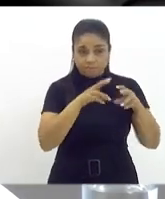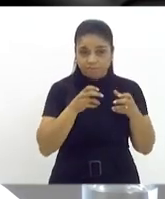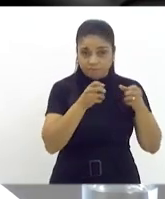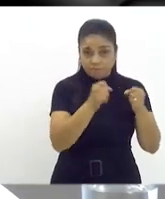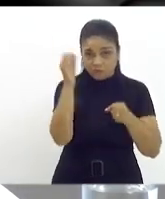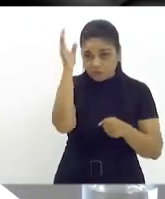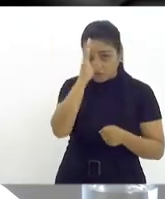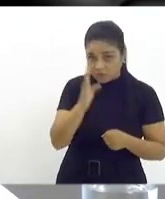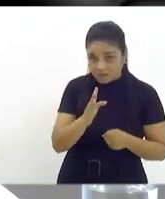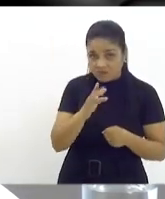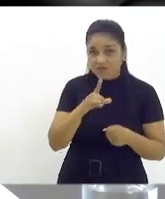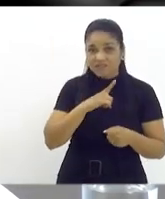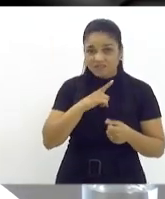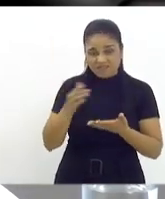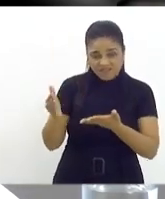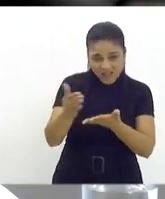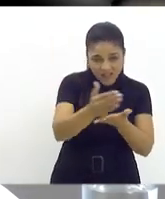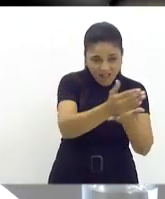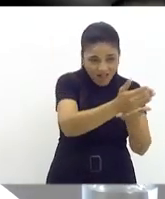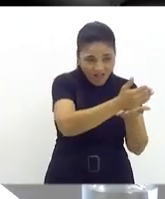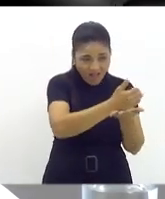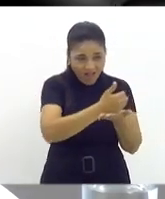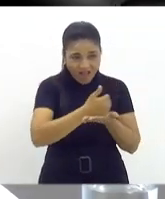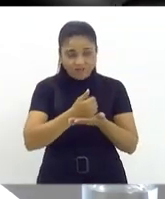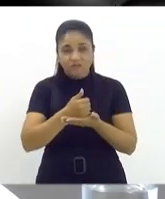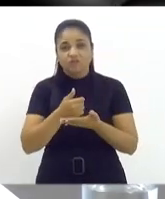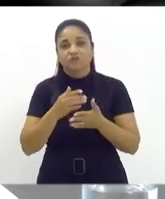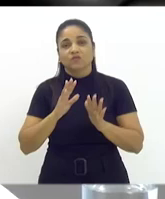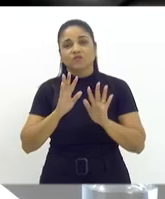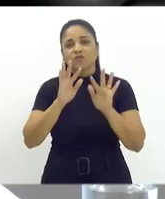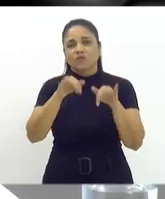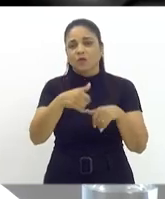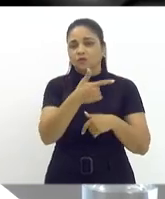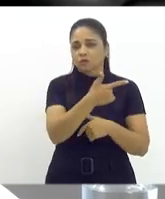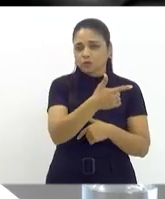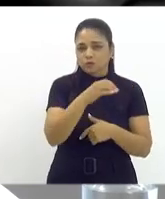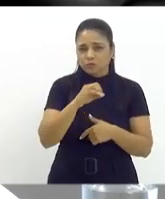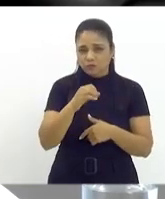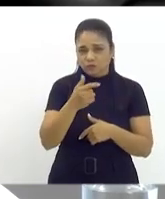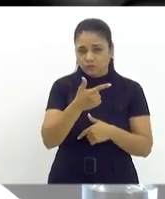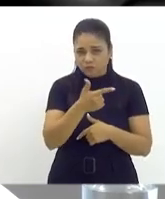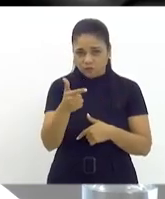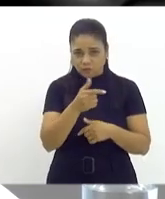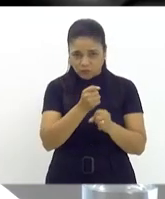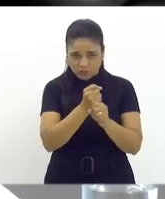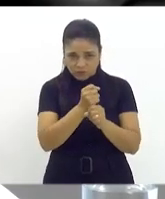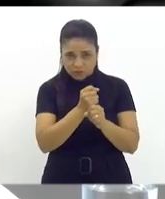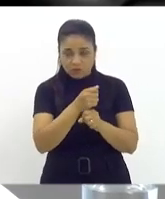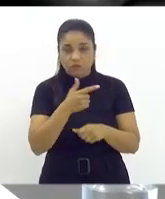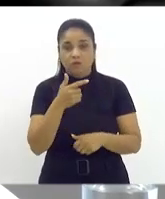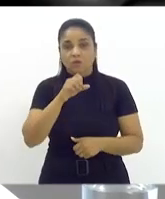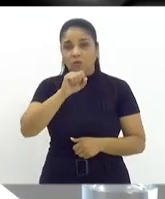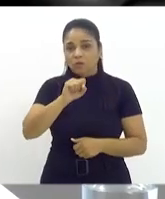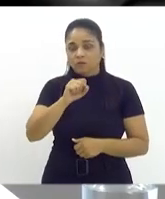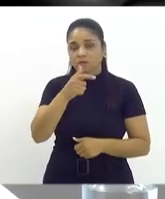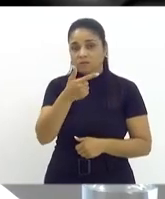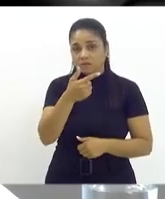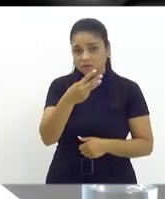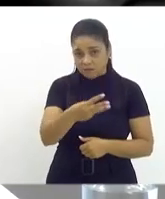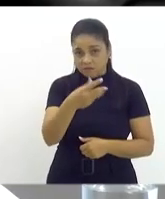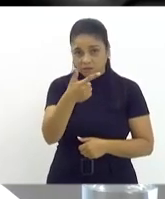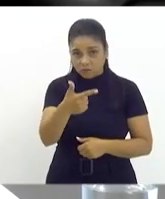cerca de em dados escolhidos no final de 2022 nós temos 832 mil pessoas